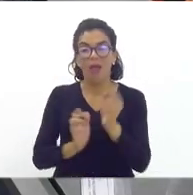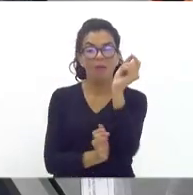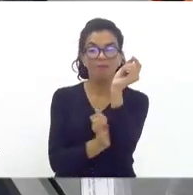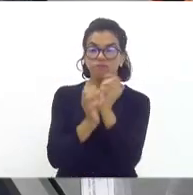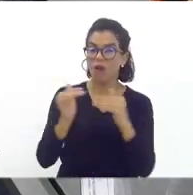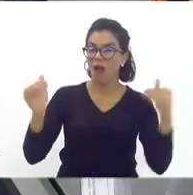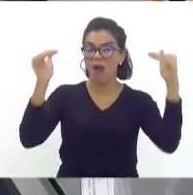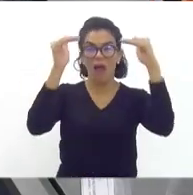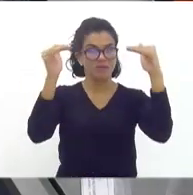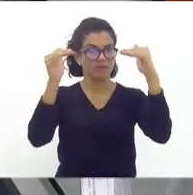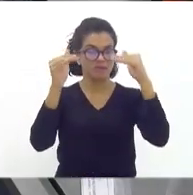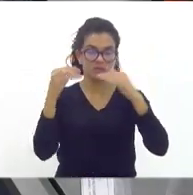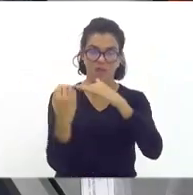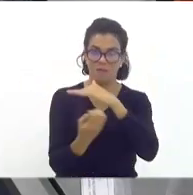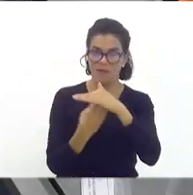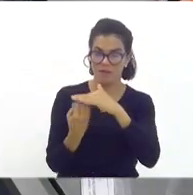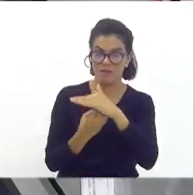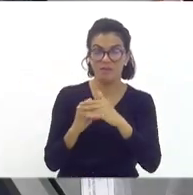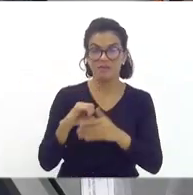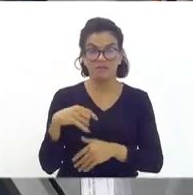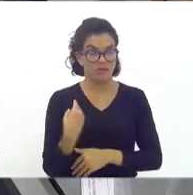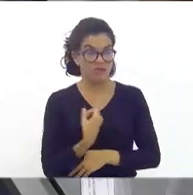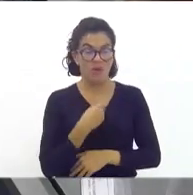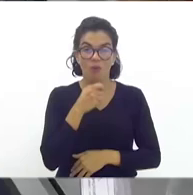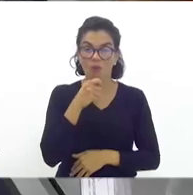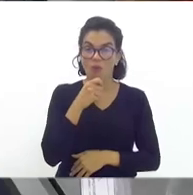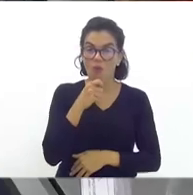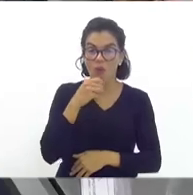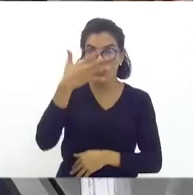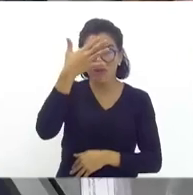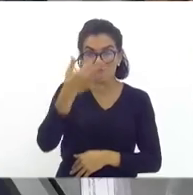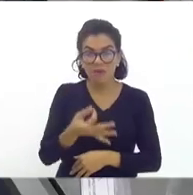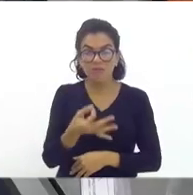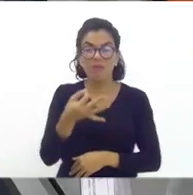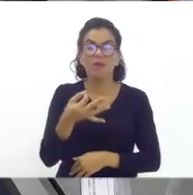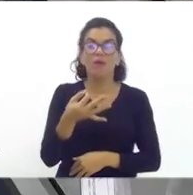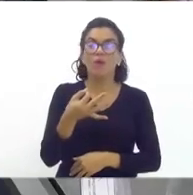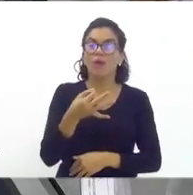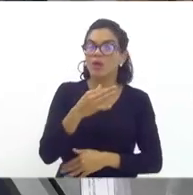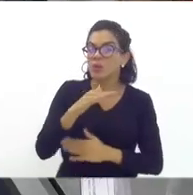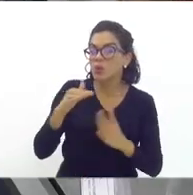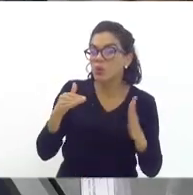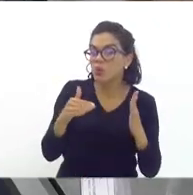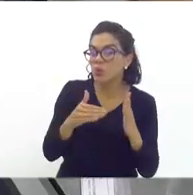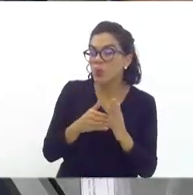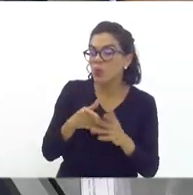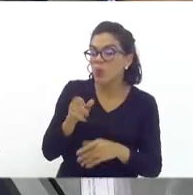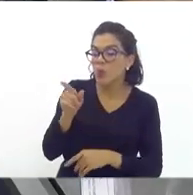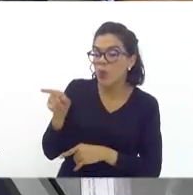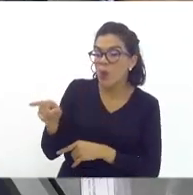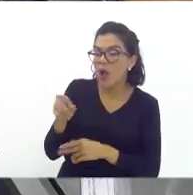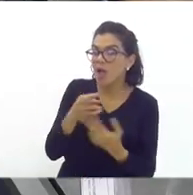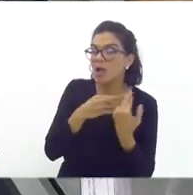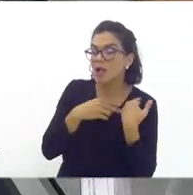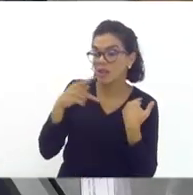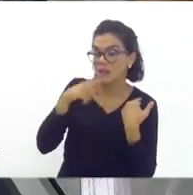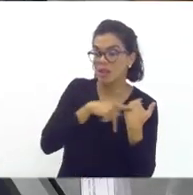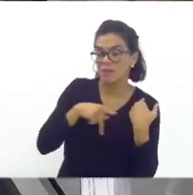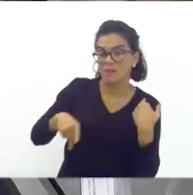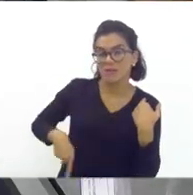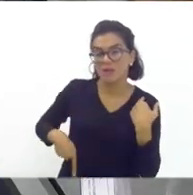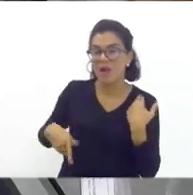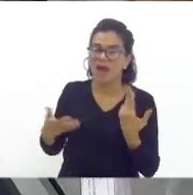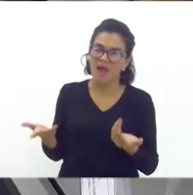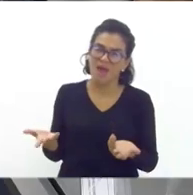e se nós não aqui o entendimento de que tudo foi exaurido com a palavra da presidente a gente